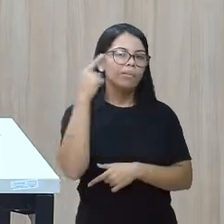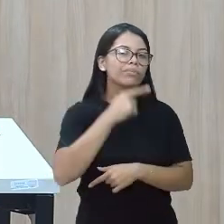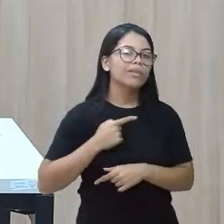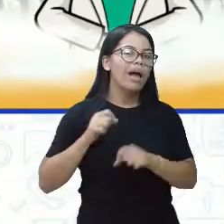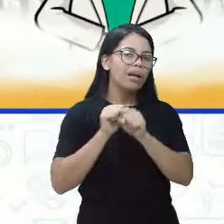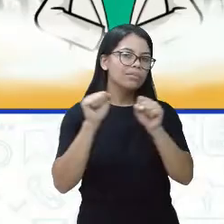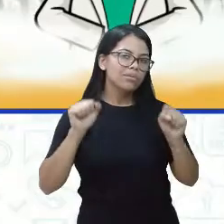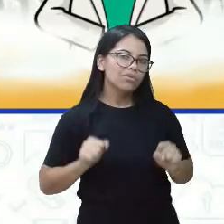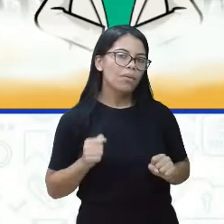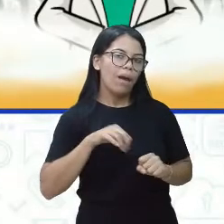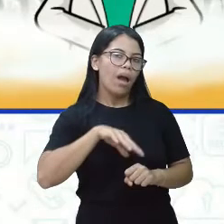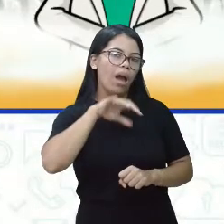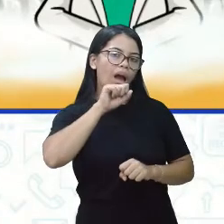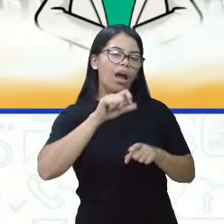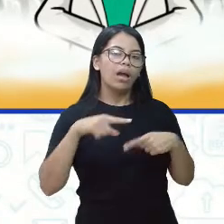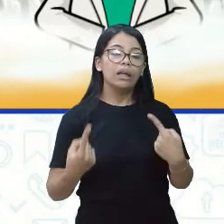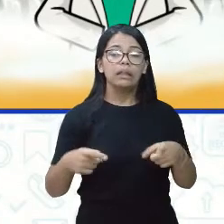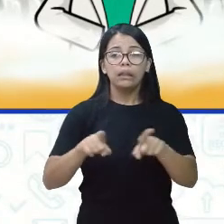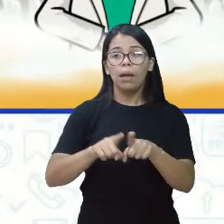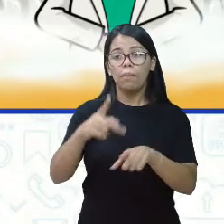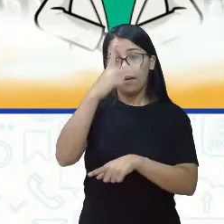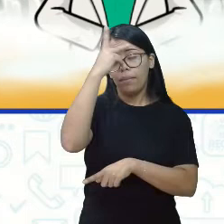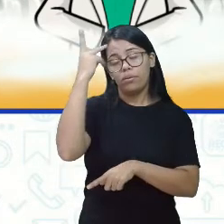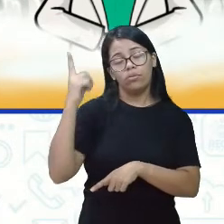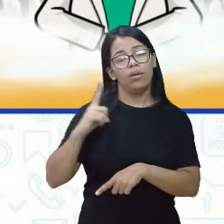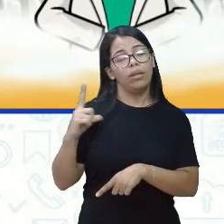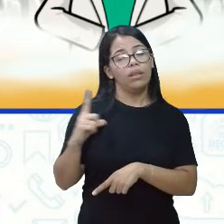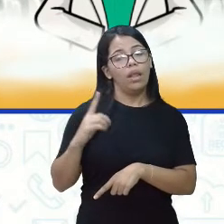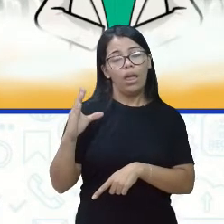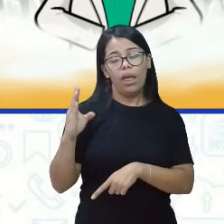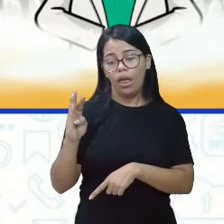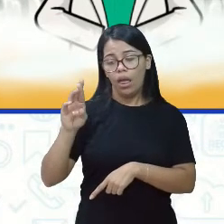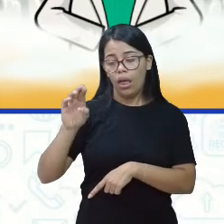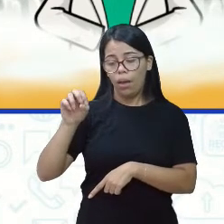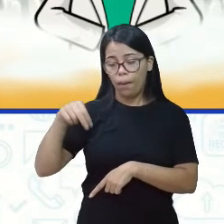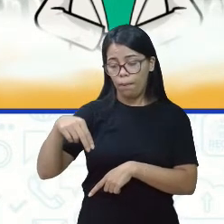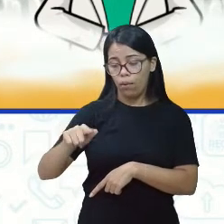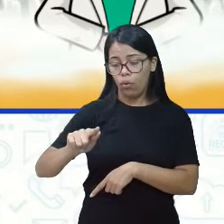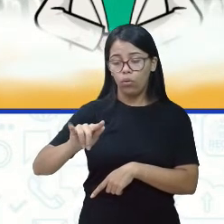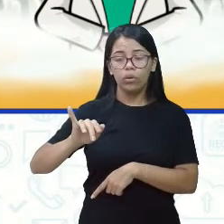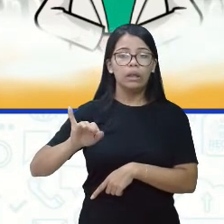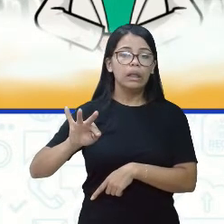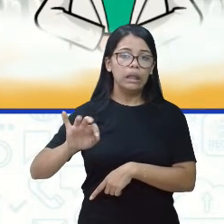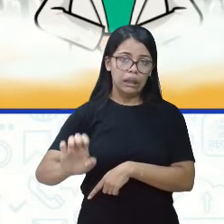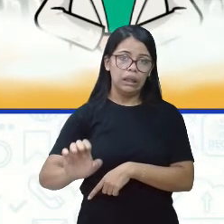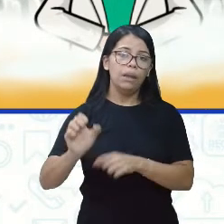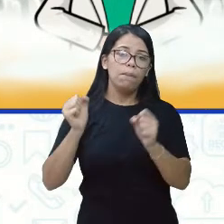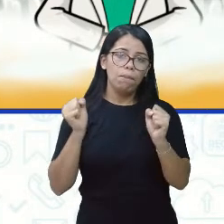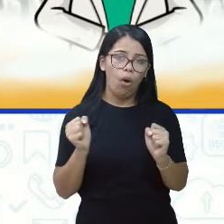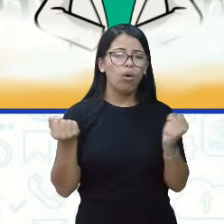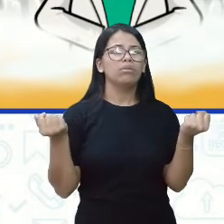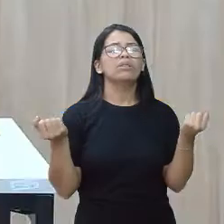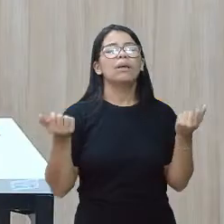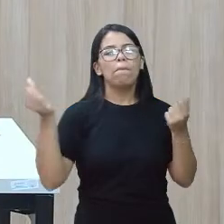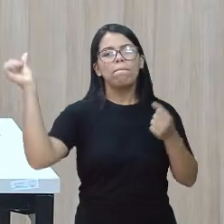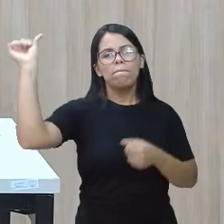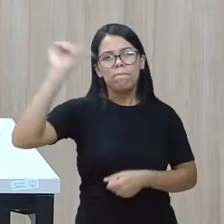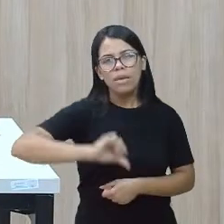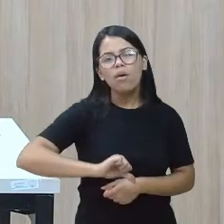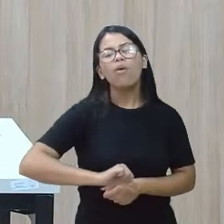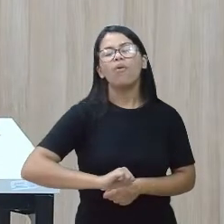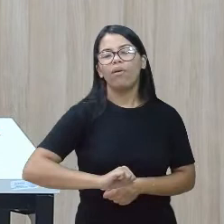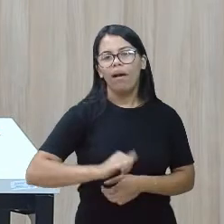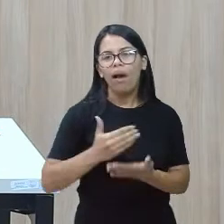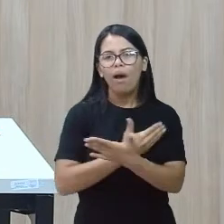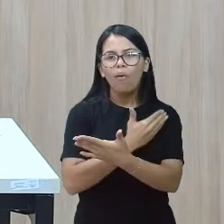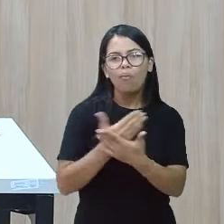fim, para quem tem bronquite, pode acontecer aí, né, a piora da bronquite. Então, algumas